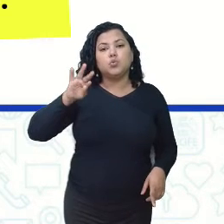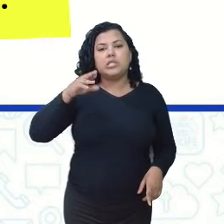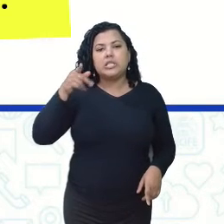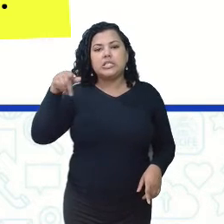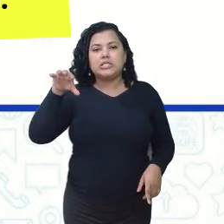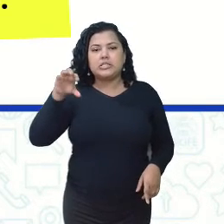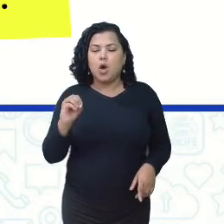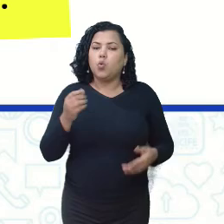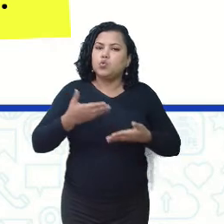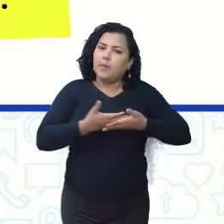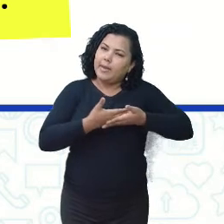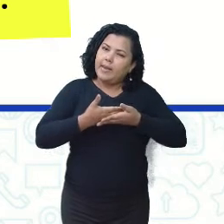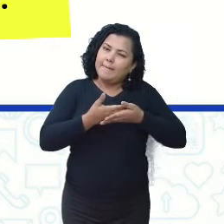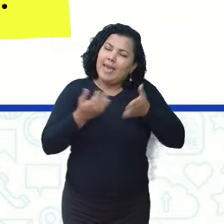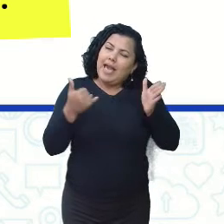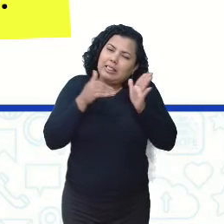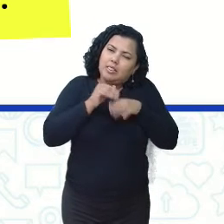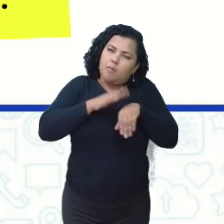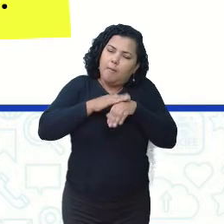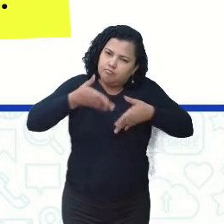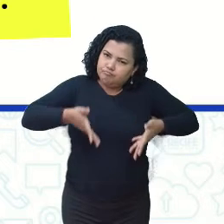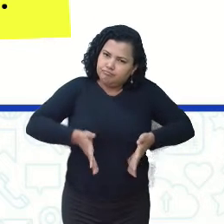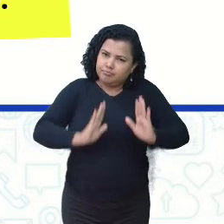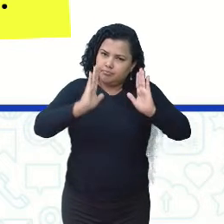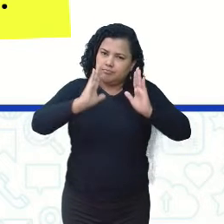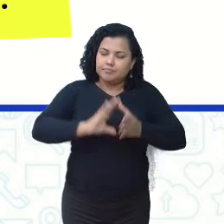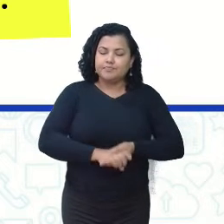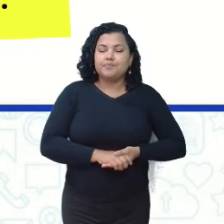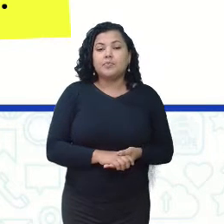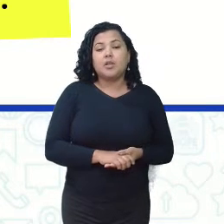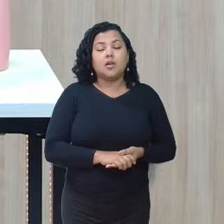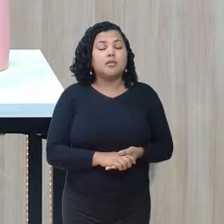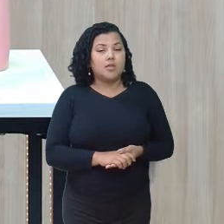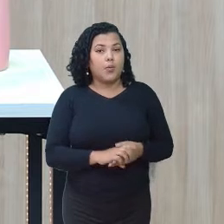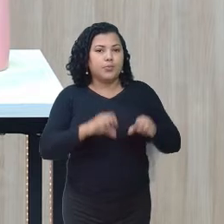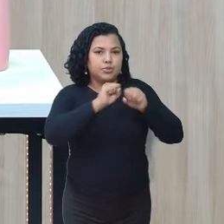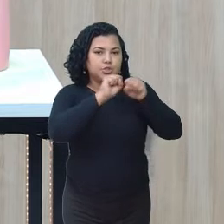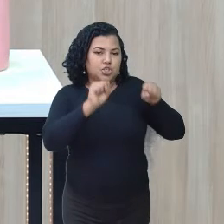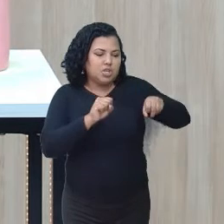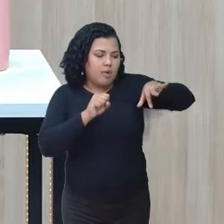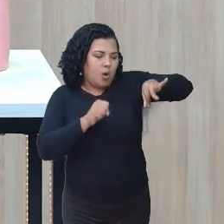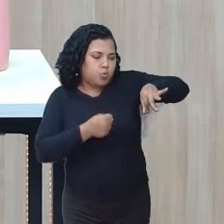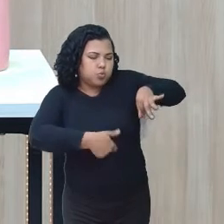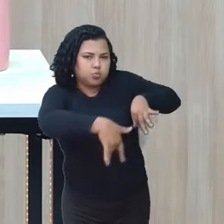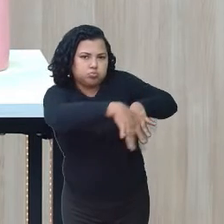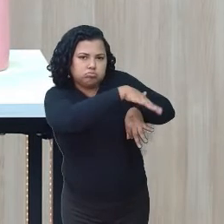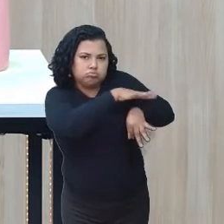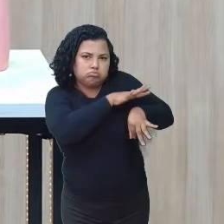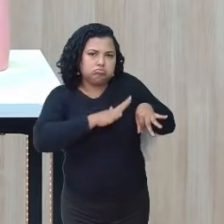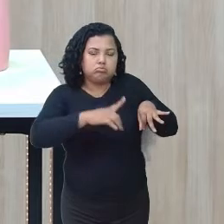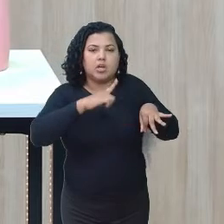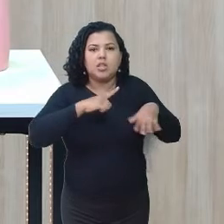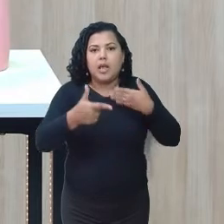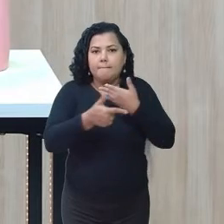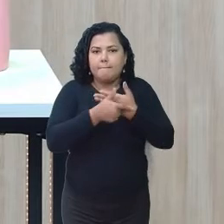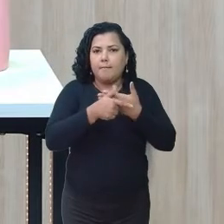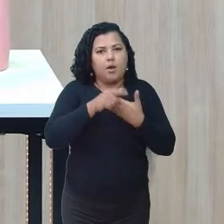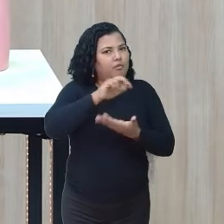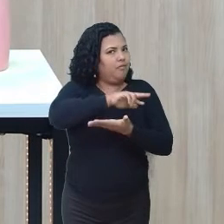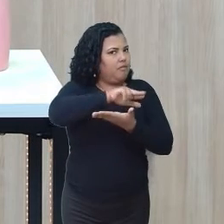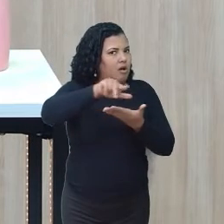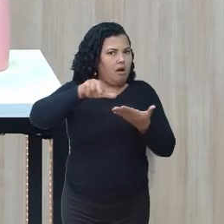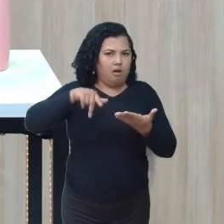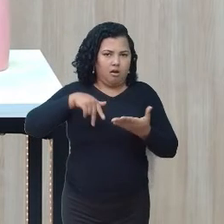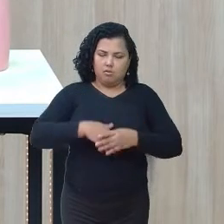feto até o nascimento. Então, o sistema genital feminino, ele apresenta várias funções, como estamos vendo,